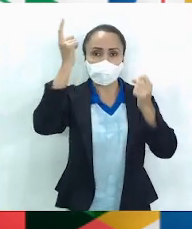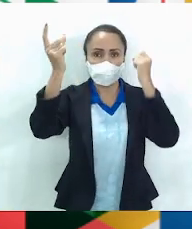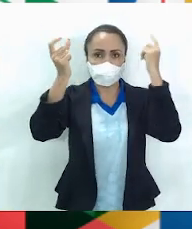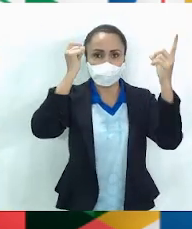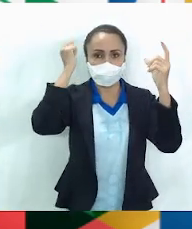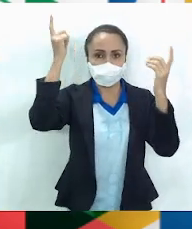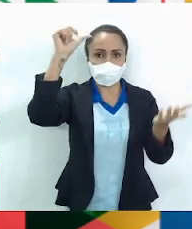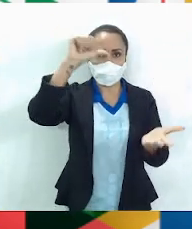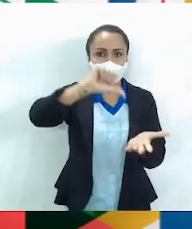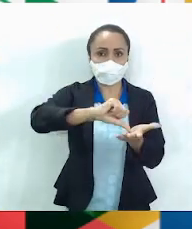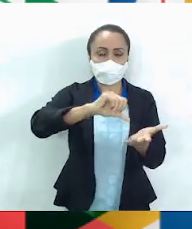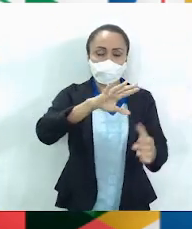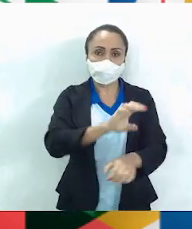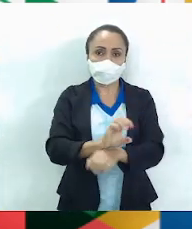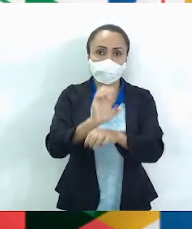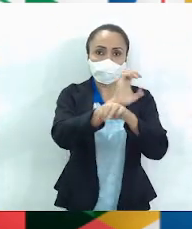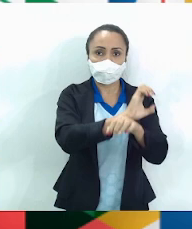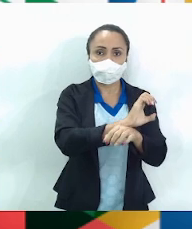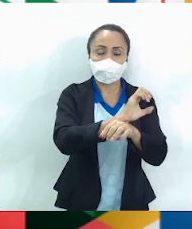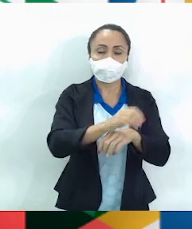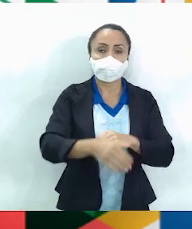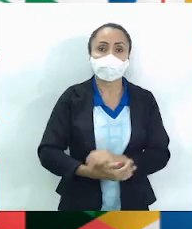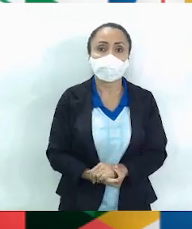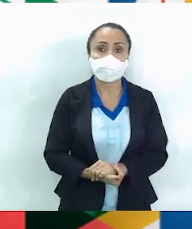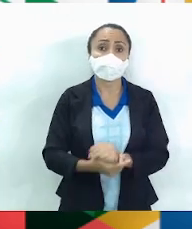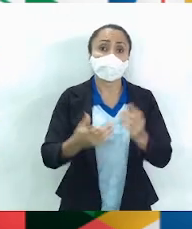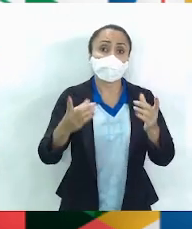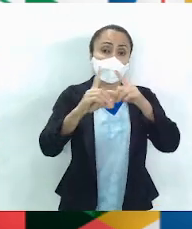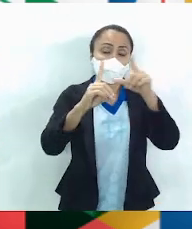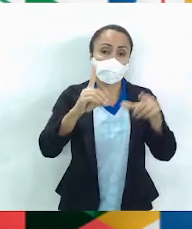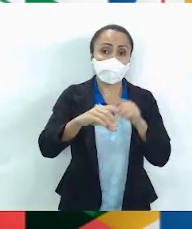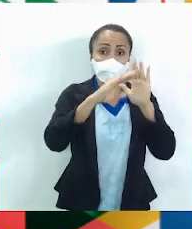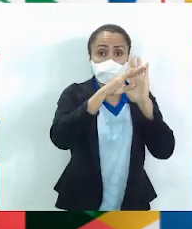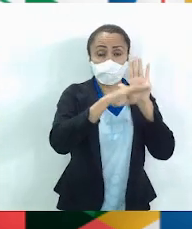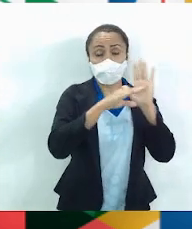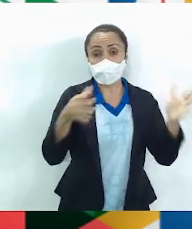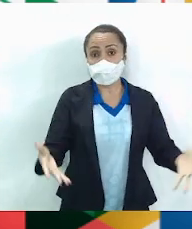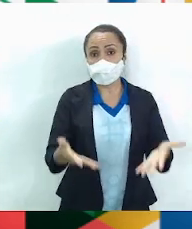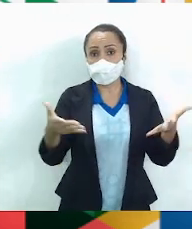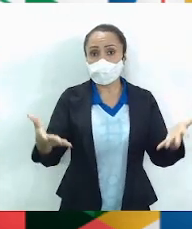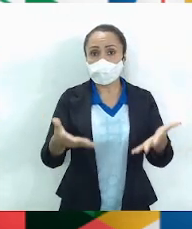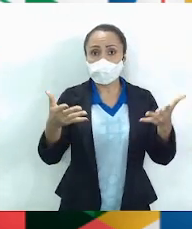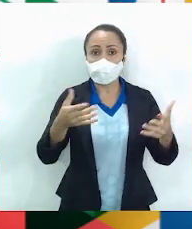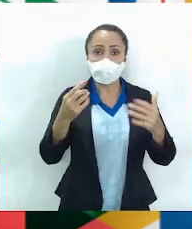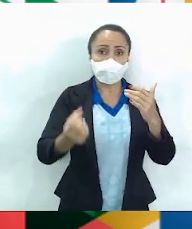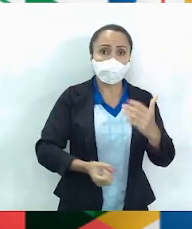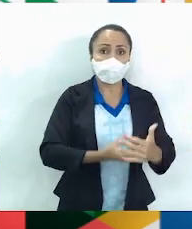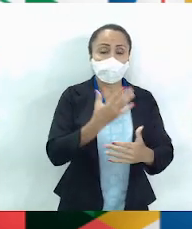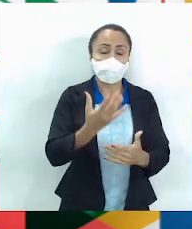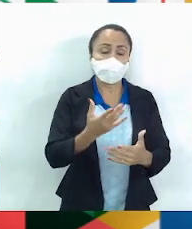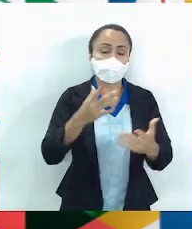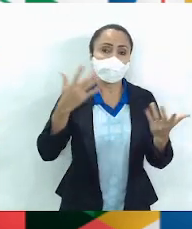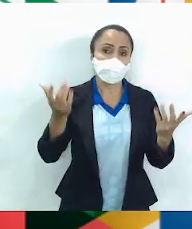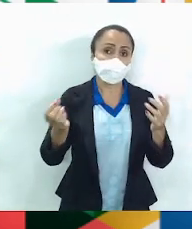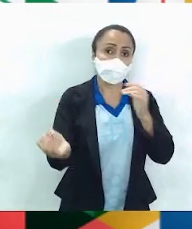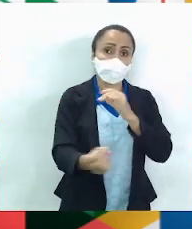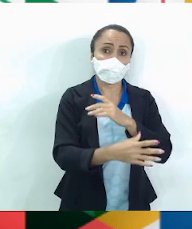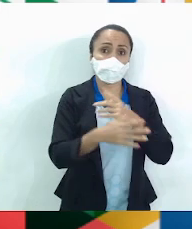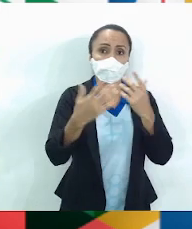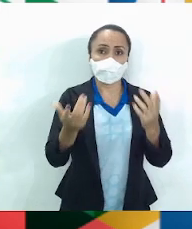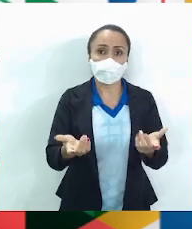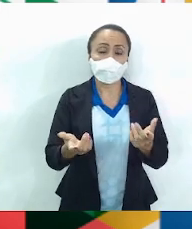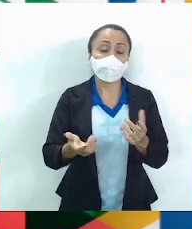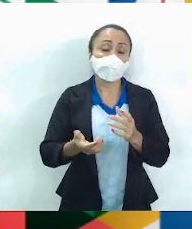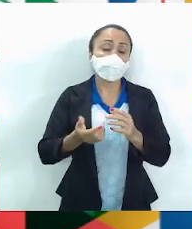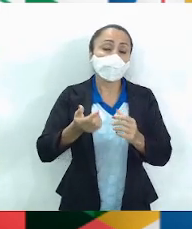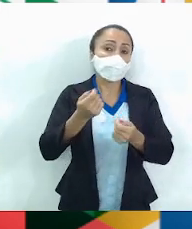do setor estatal. D. O programa incentiva a criação de ecossistemas de inovação,